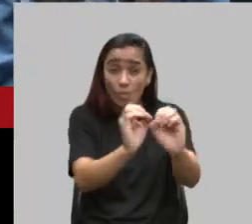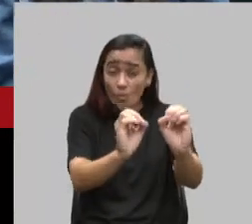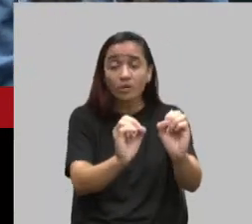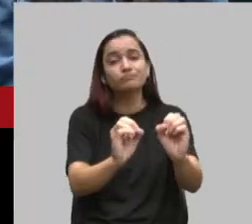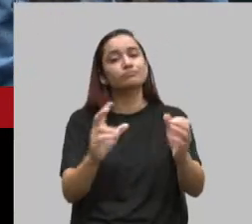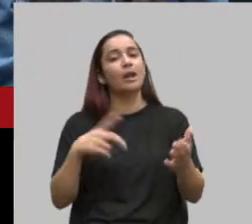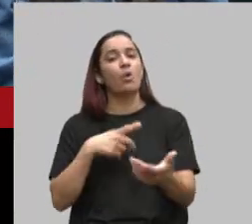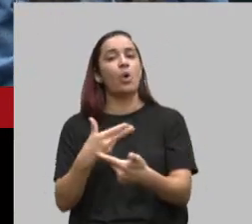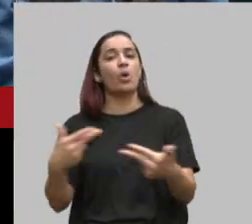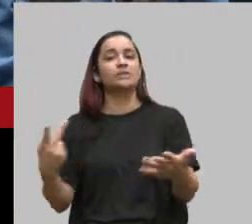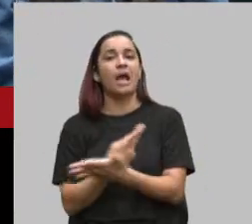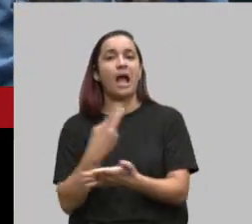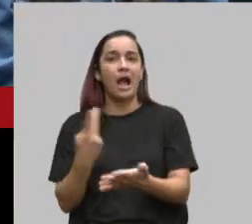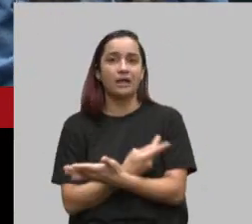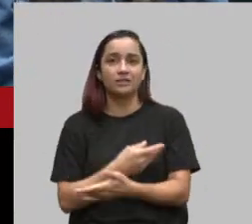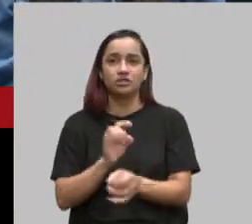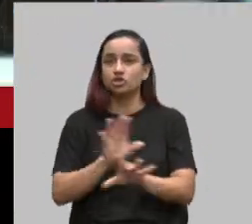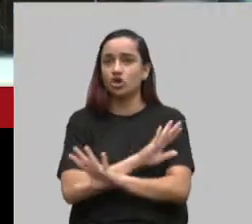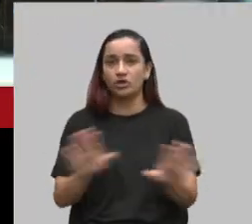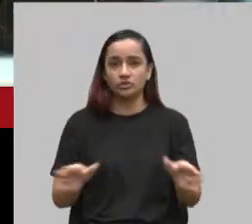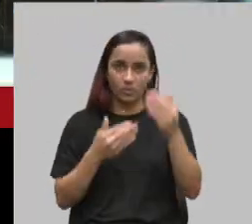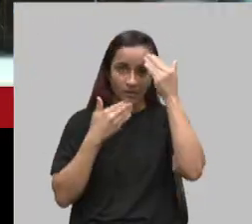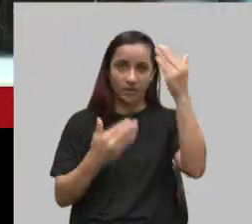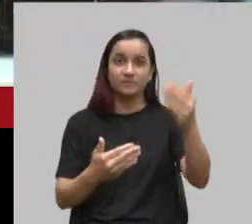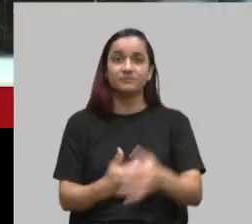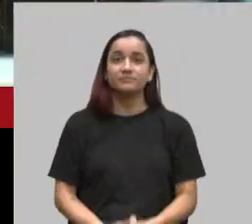nação apenas isso que eu gostaria de dizer muito obrigado